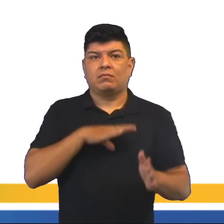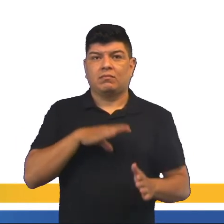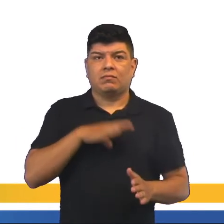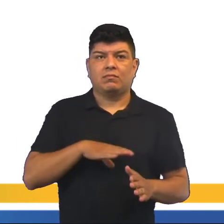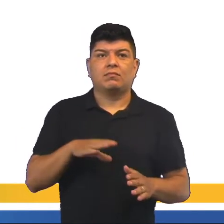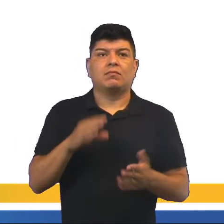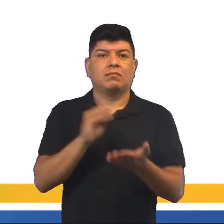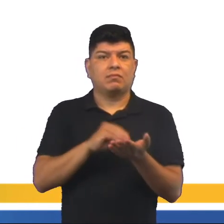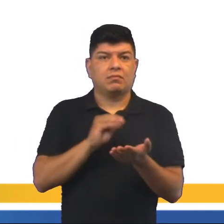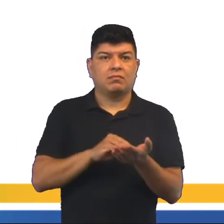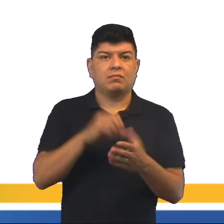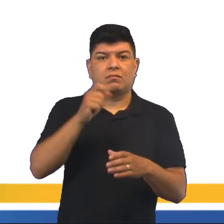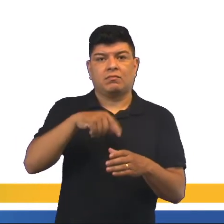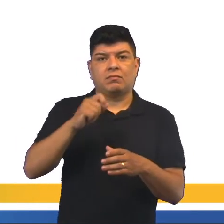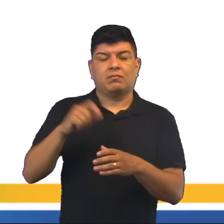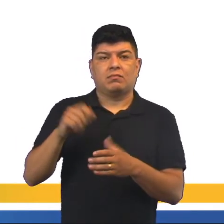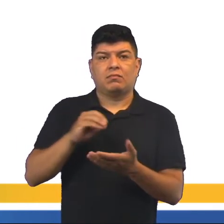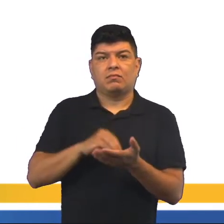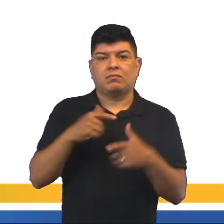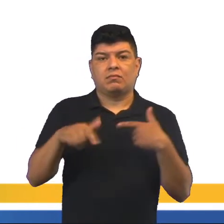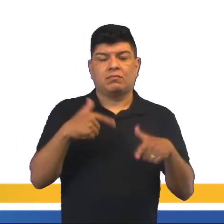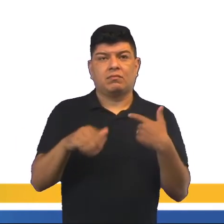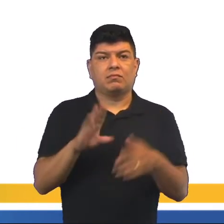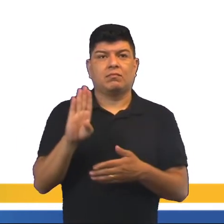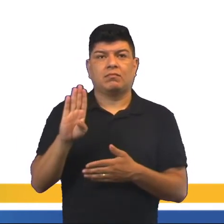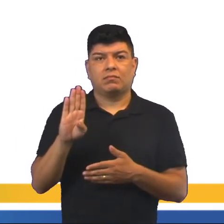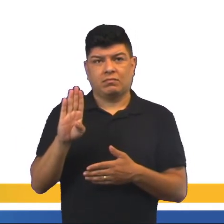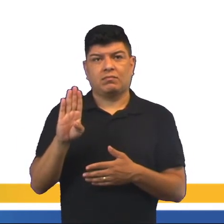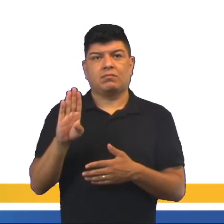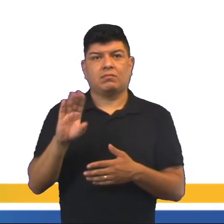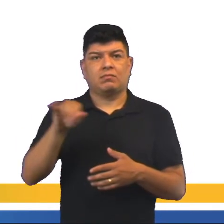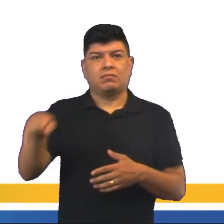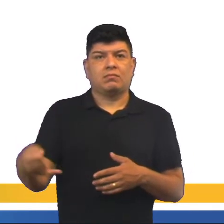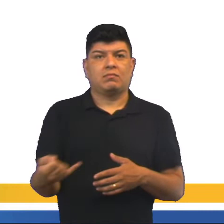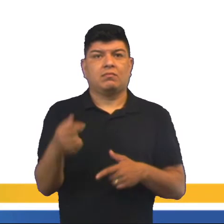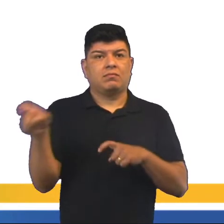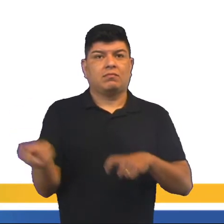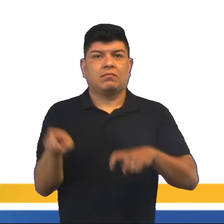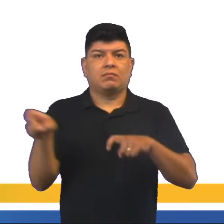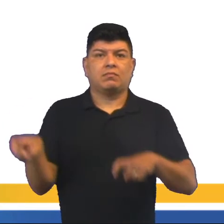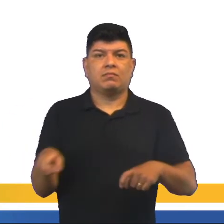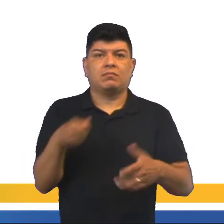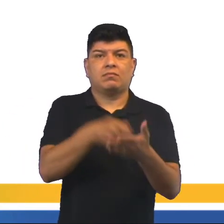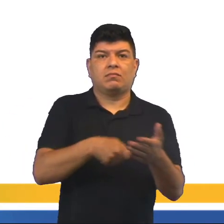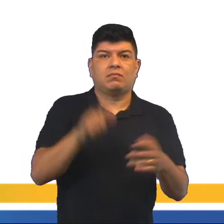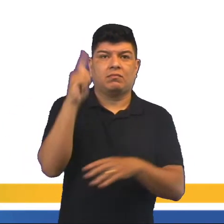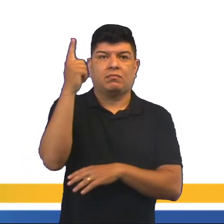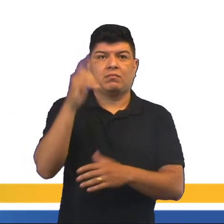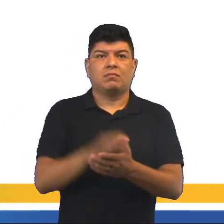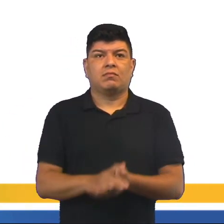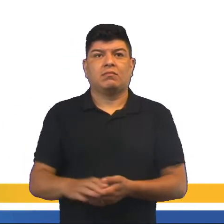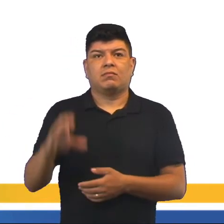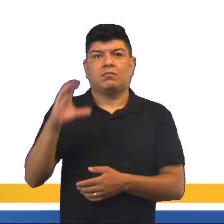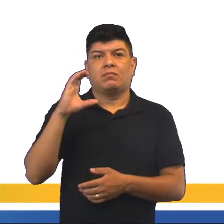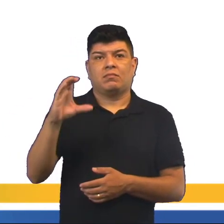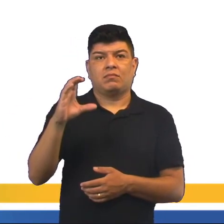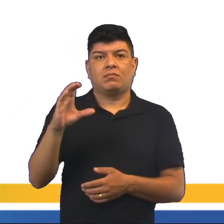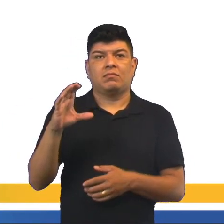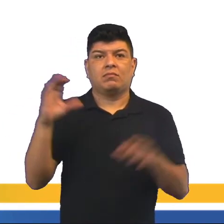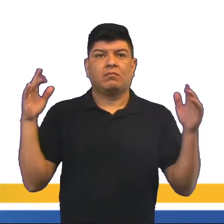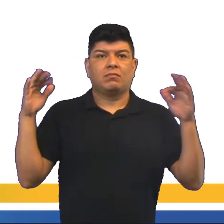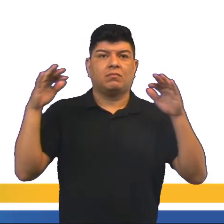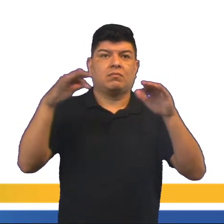Como no trabalho pesado, que é o que acontece na zona rural. Crianças de pouca idade, 6, 7, 8 anos, que trabalham no pesado e muitas